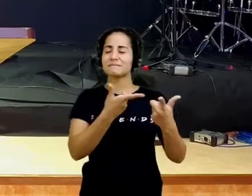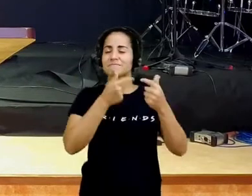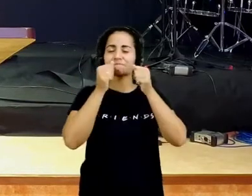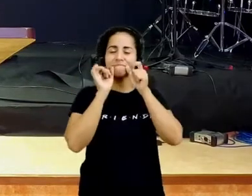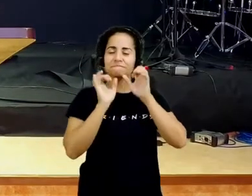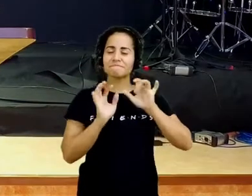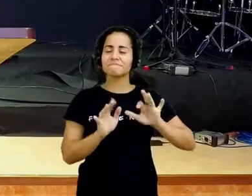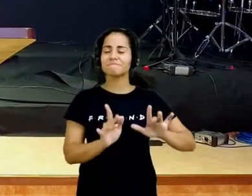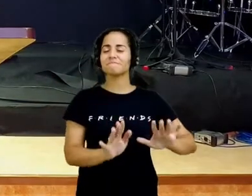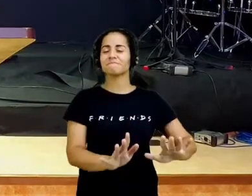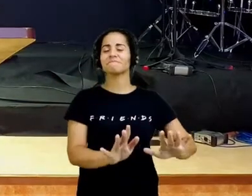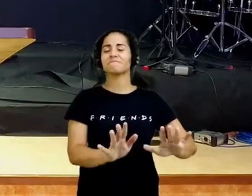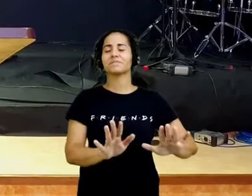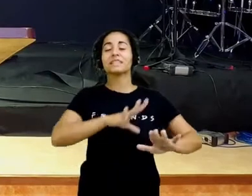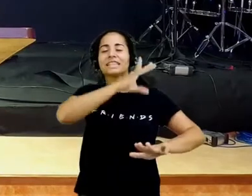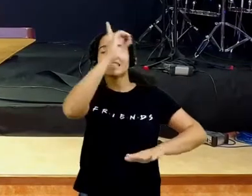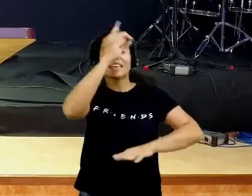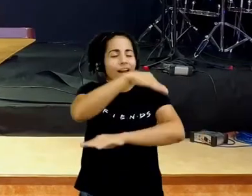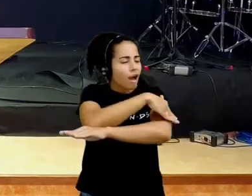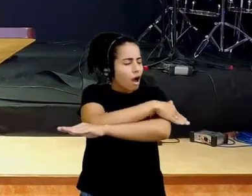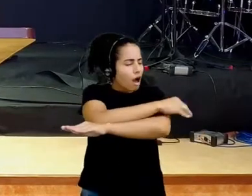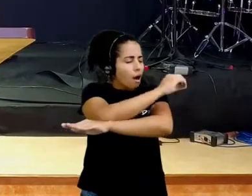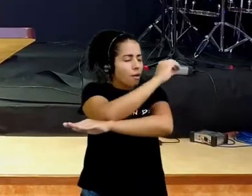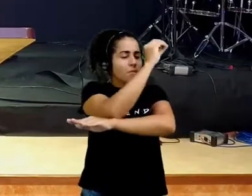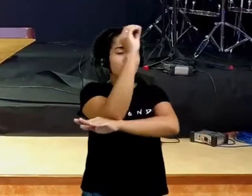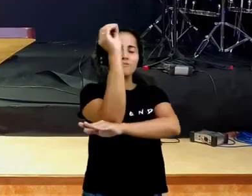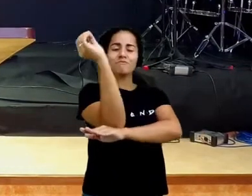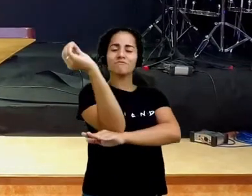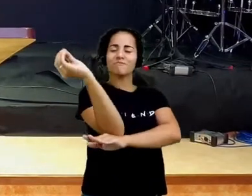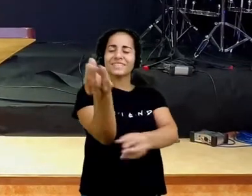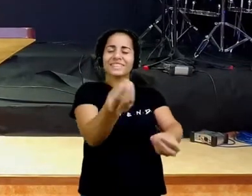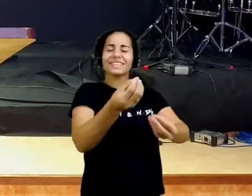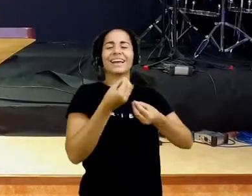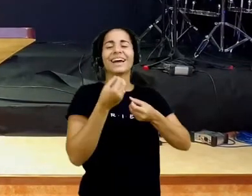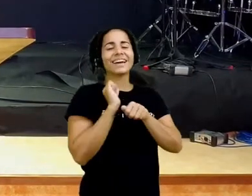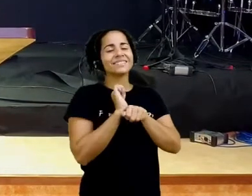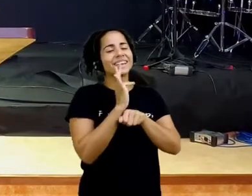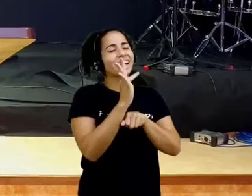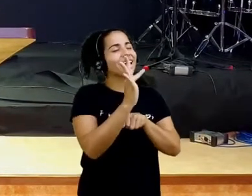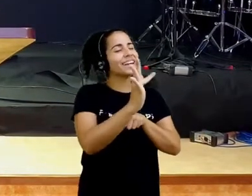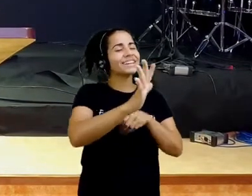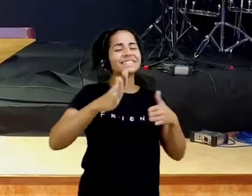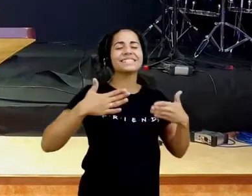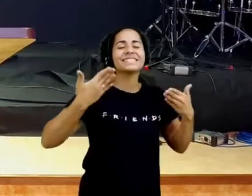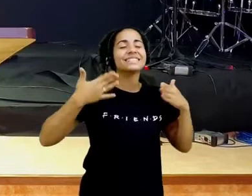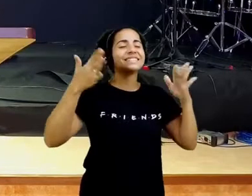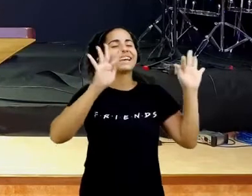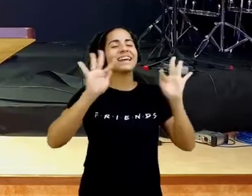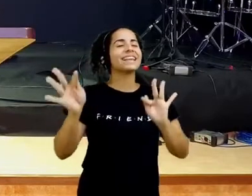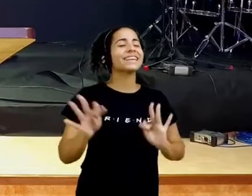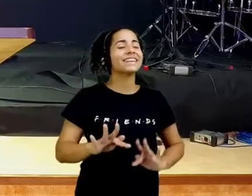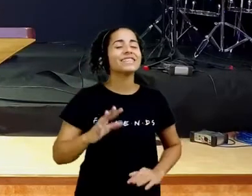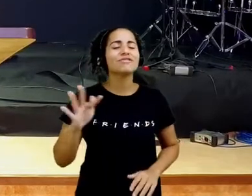abençoada, por esse novo amanhecer, onde o Senhor nos enche de esperança, de expectativa, de que